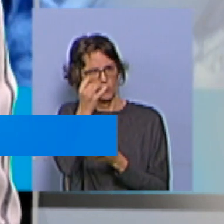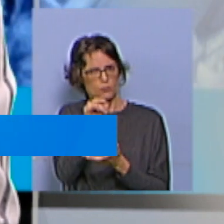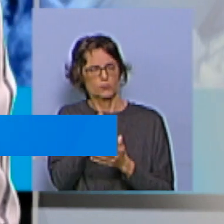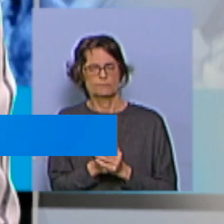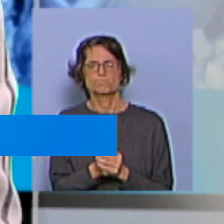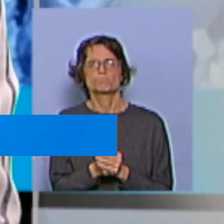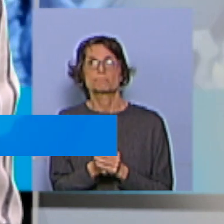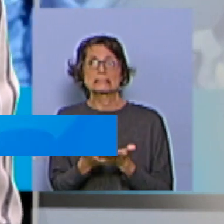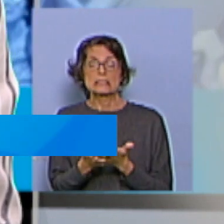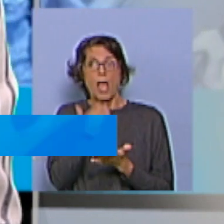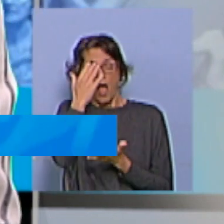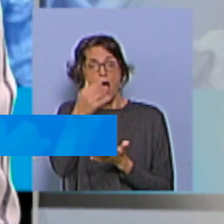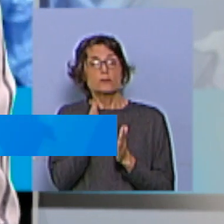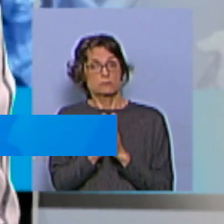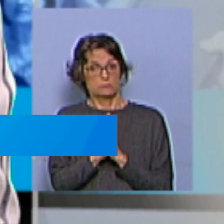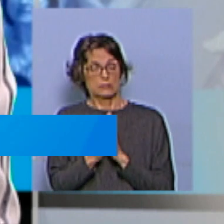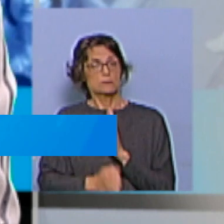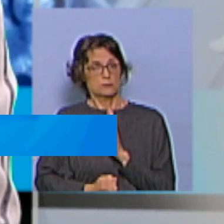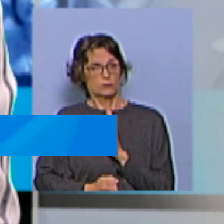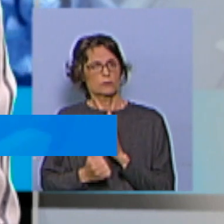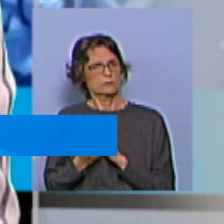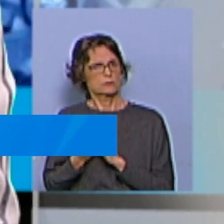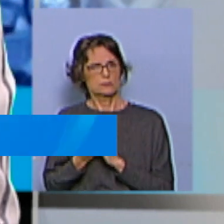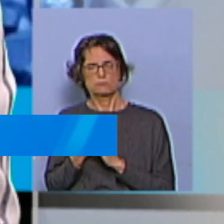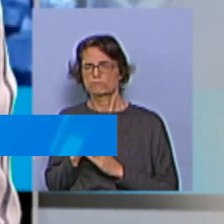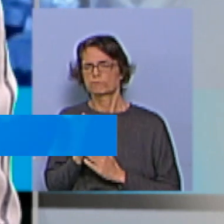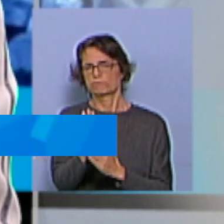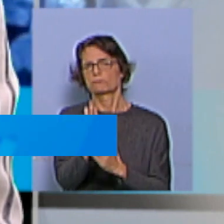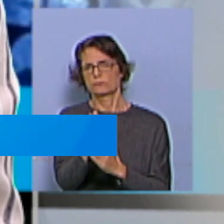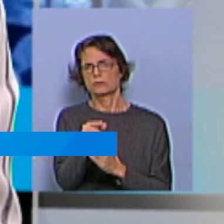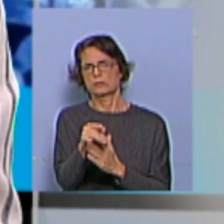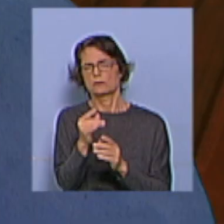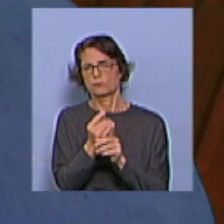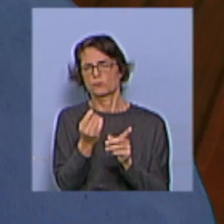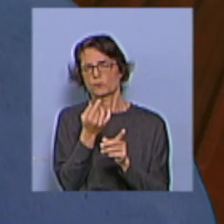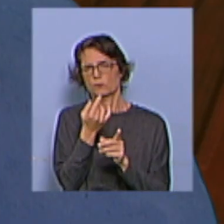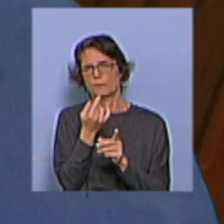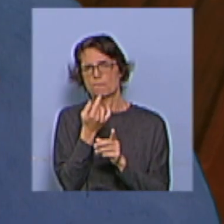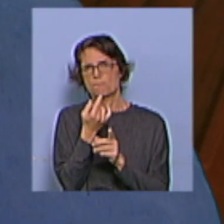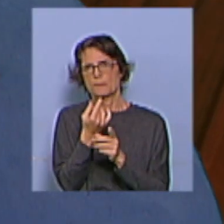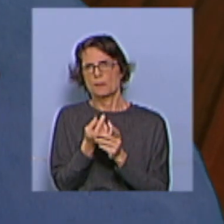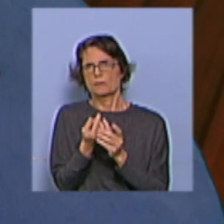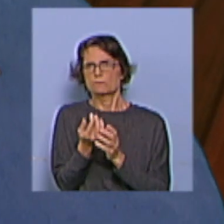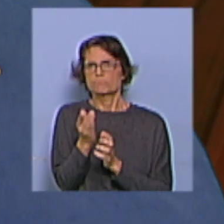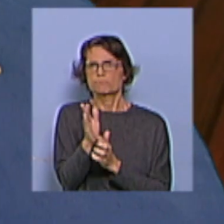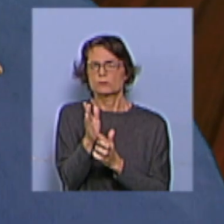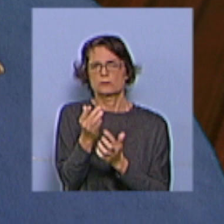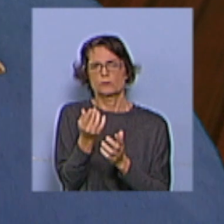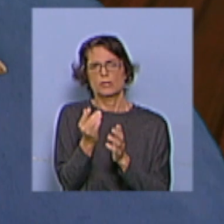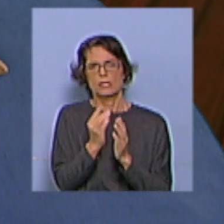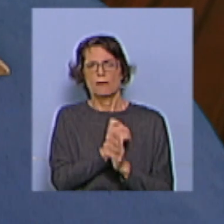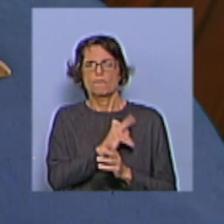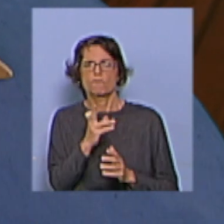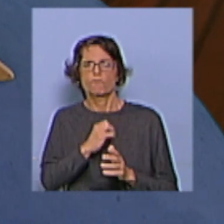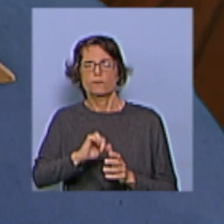que a nossa fé se expressa de formas diferentes, nas condições diferentes. E se os